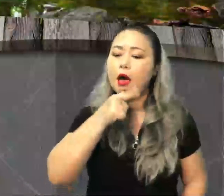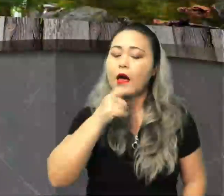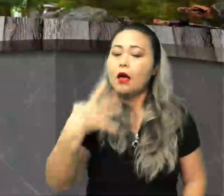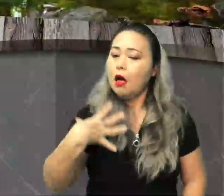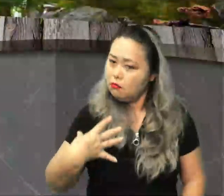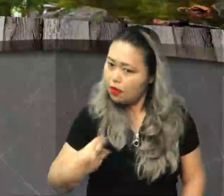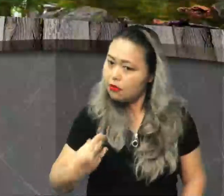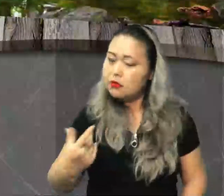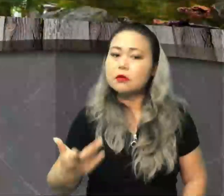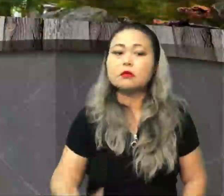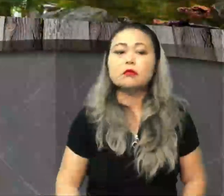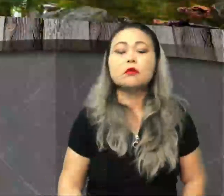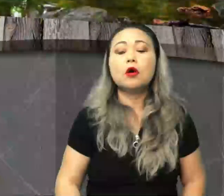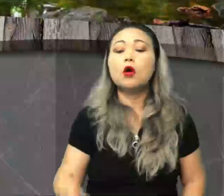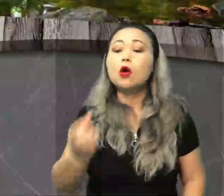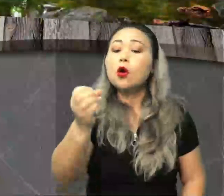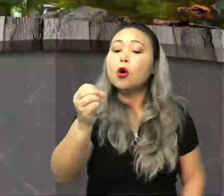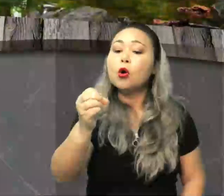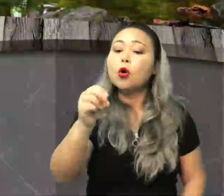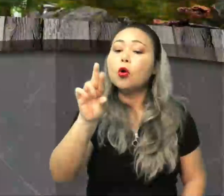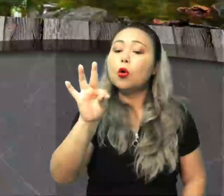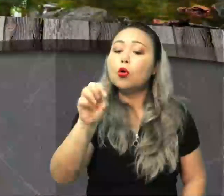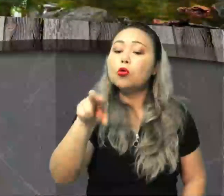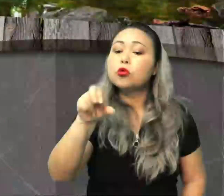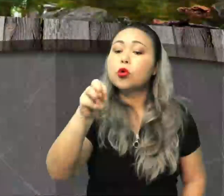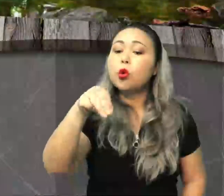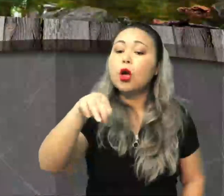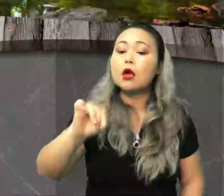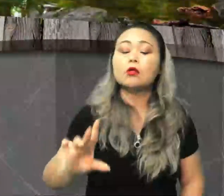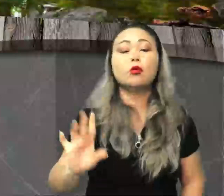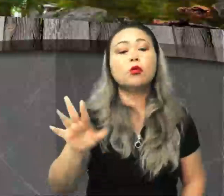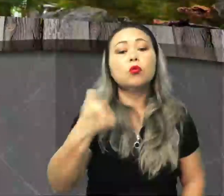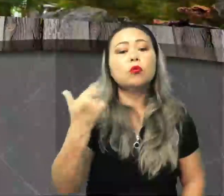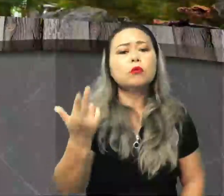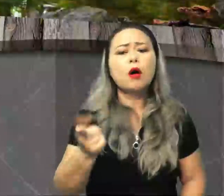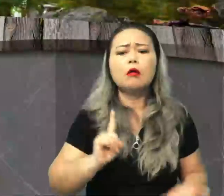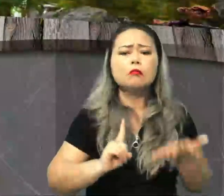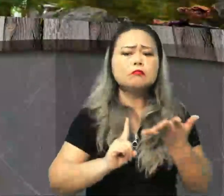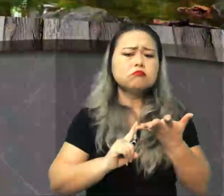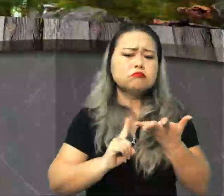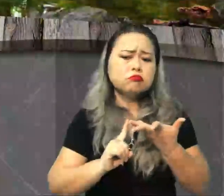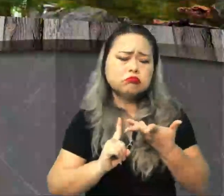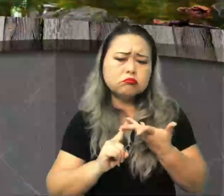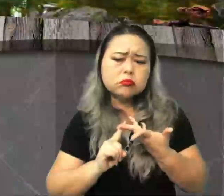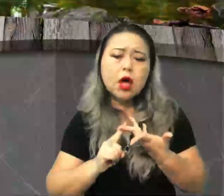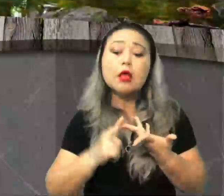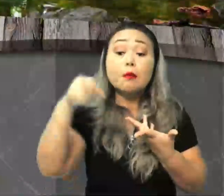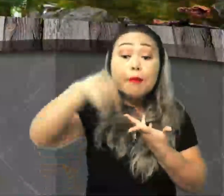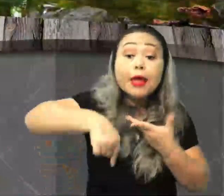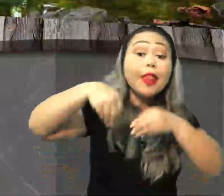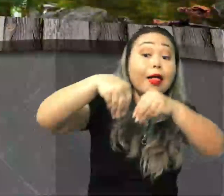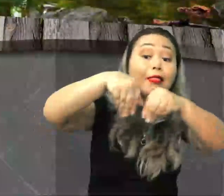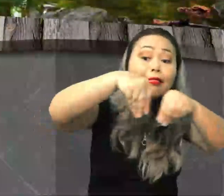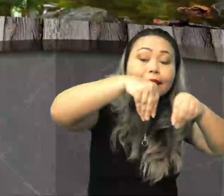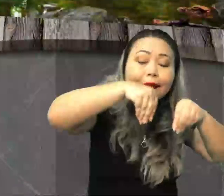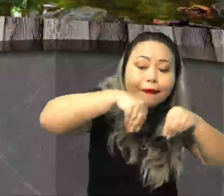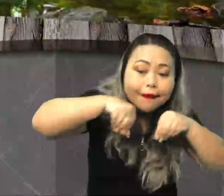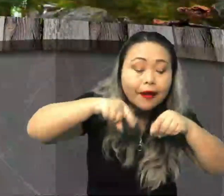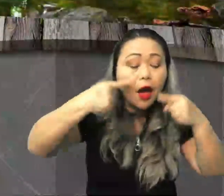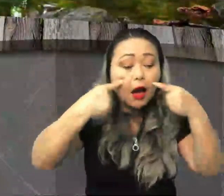bem, ornitorrinco. E nós vamos também ter uma diversidade muito grande no ambiente terrestre.